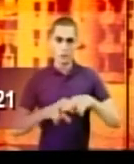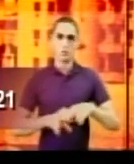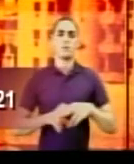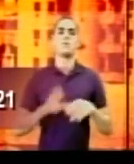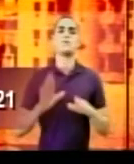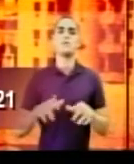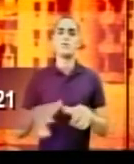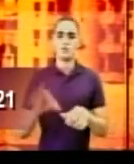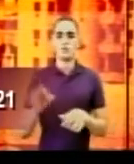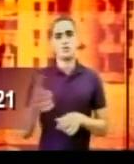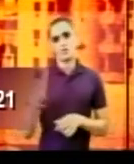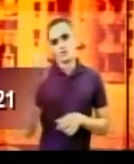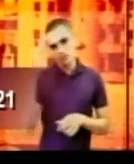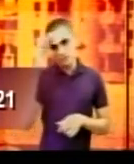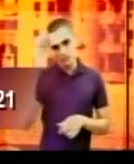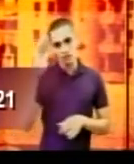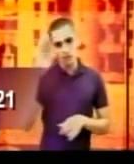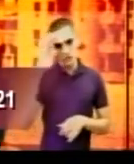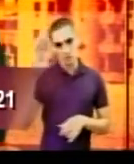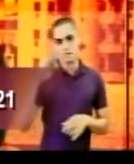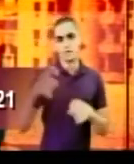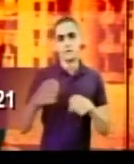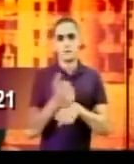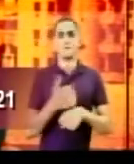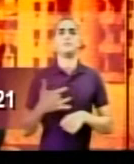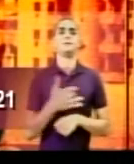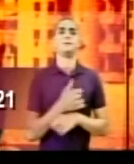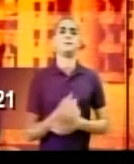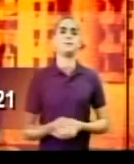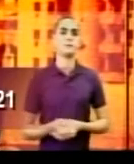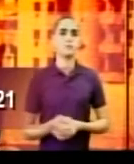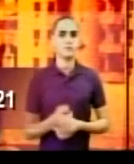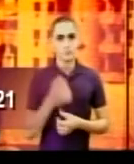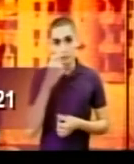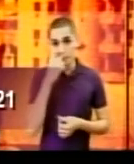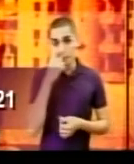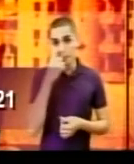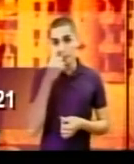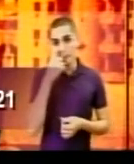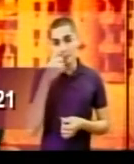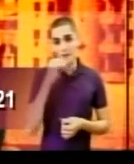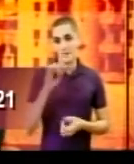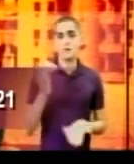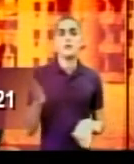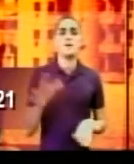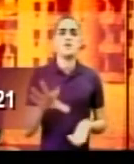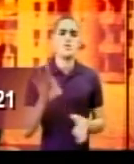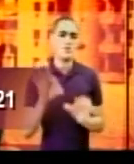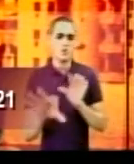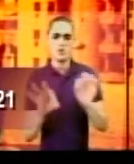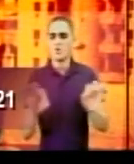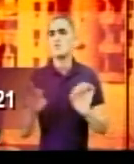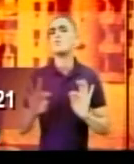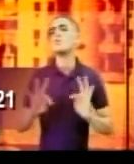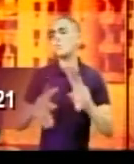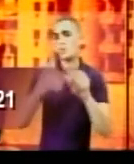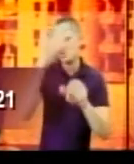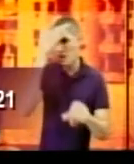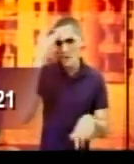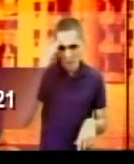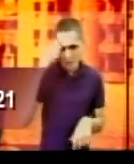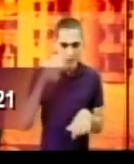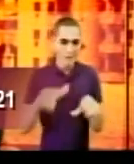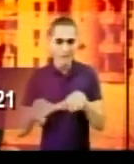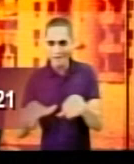vacinar todo mundo que se expõe, por exemplo, casualmente, só de dentista nós temos 1.000